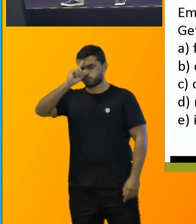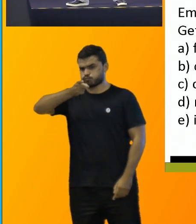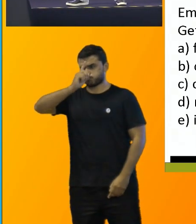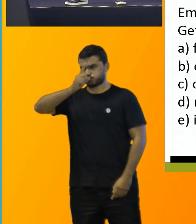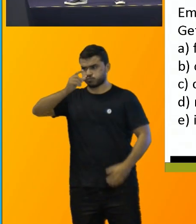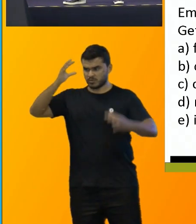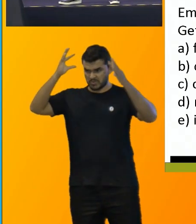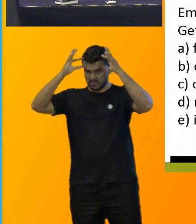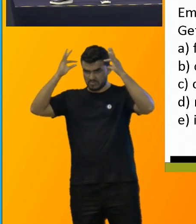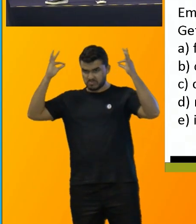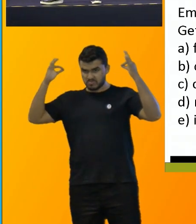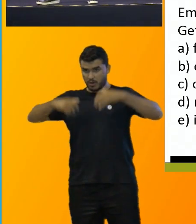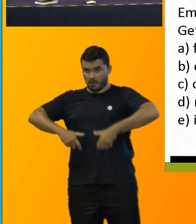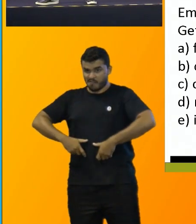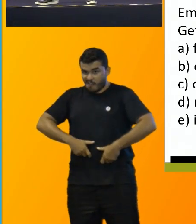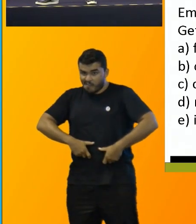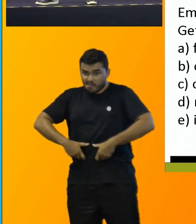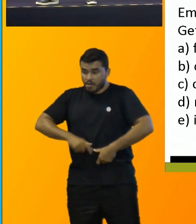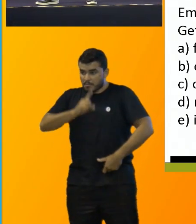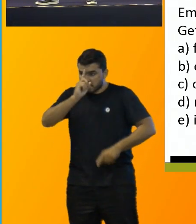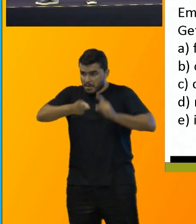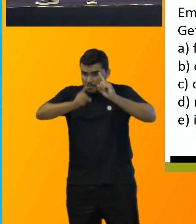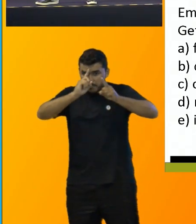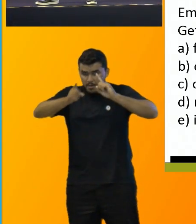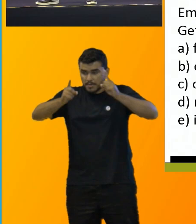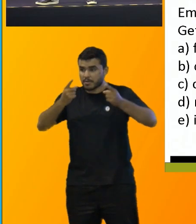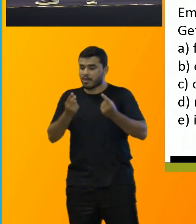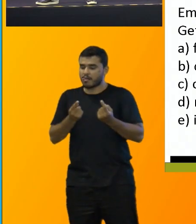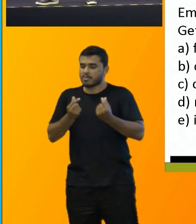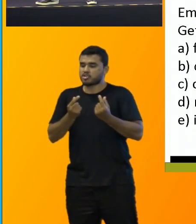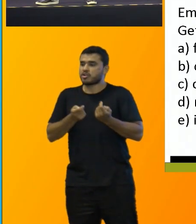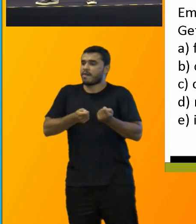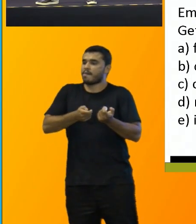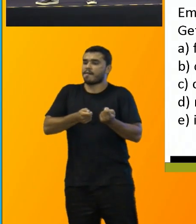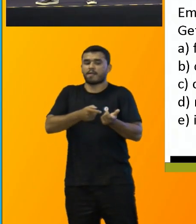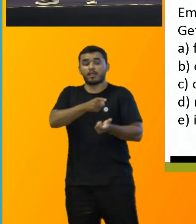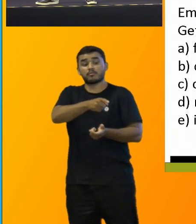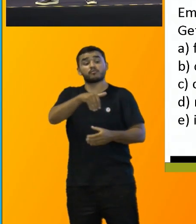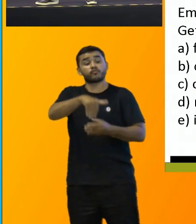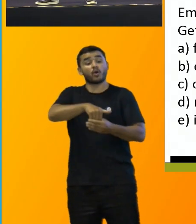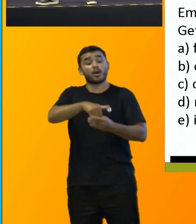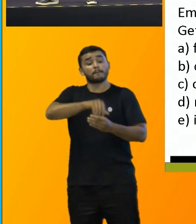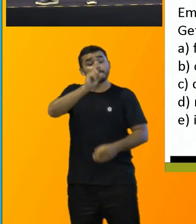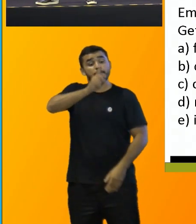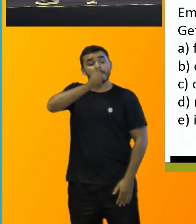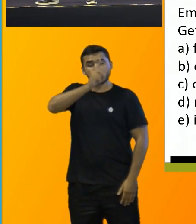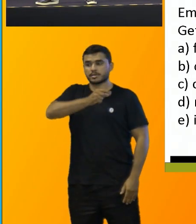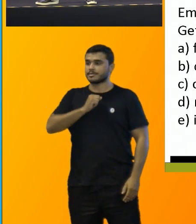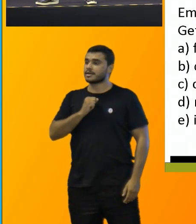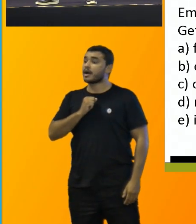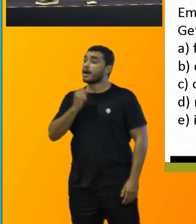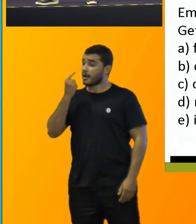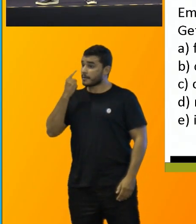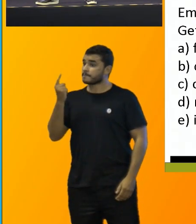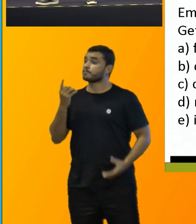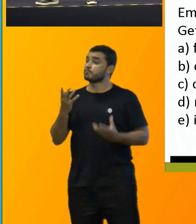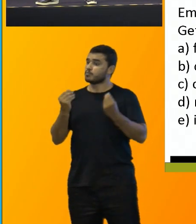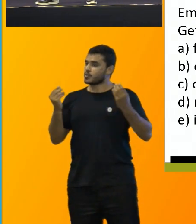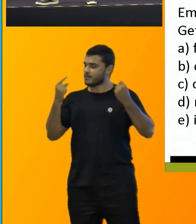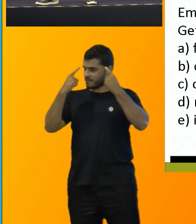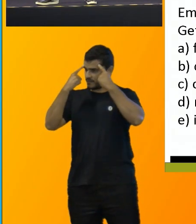favoritismo parasitário, com toda a sua descendência espúria, violenta,